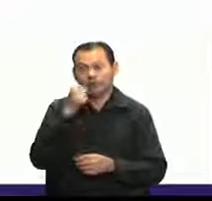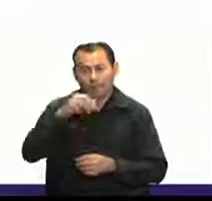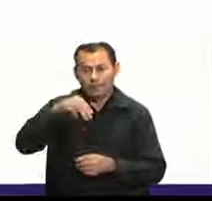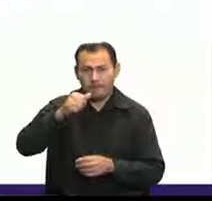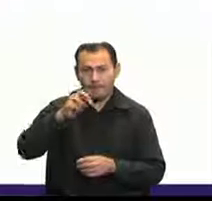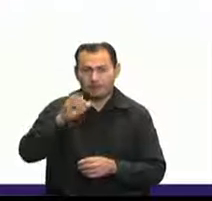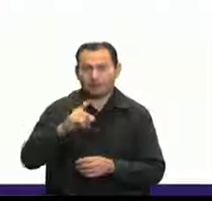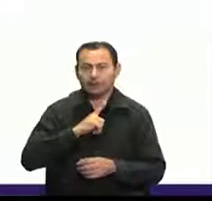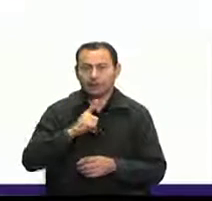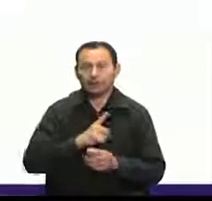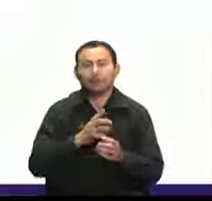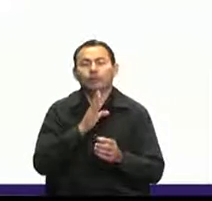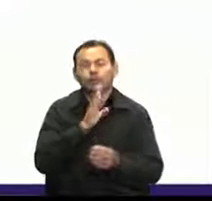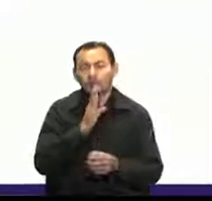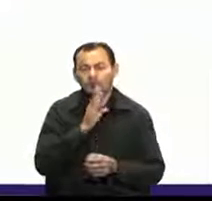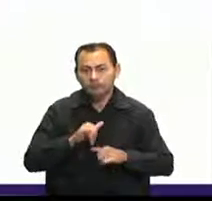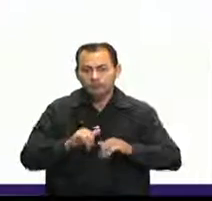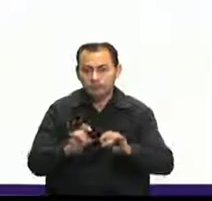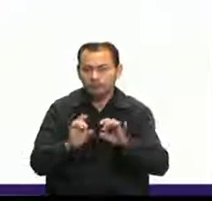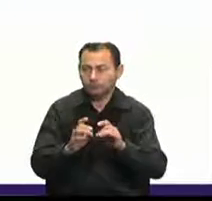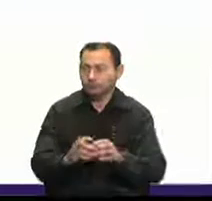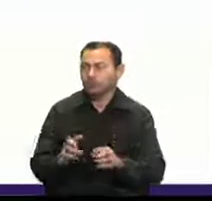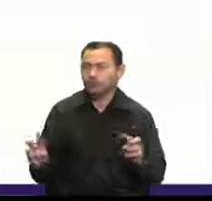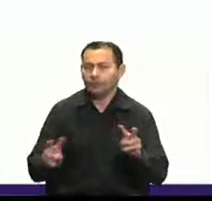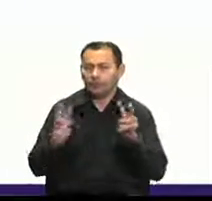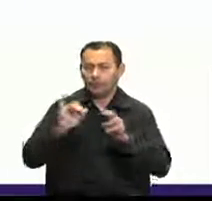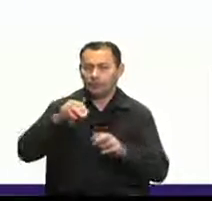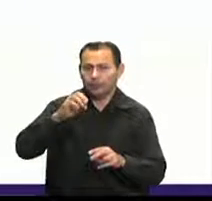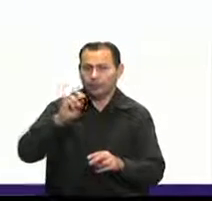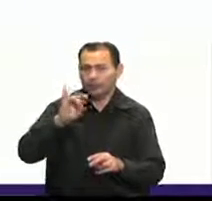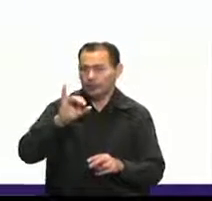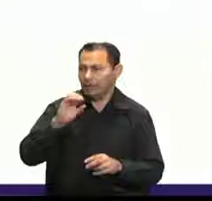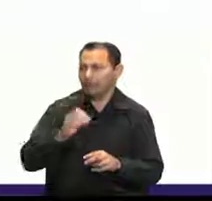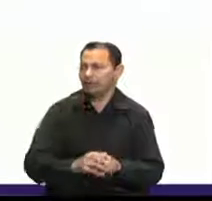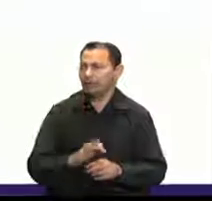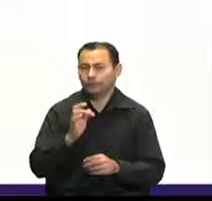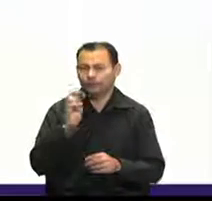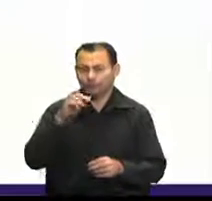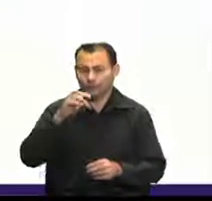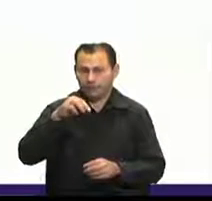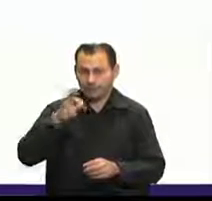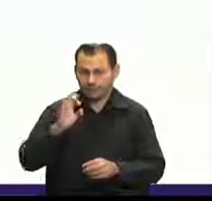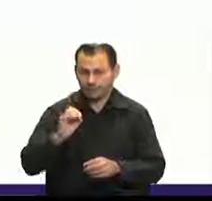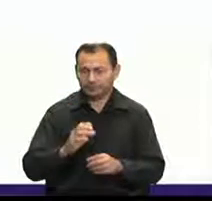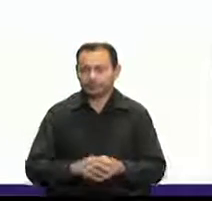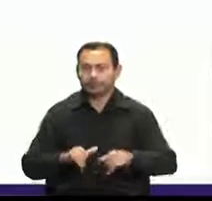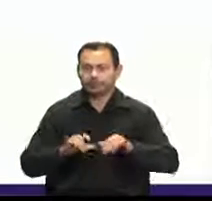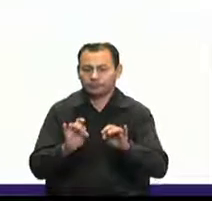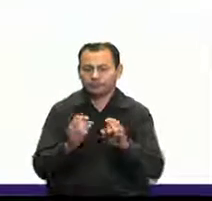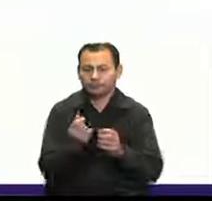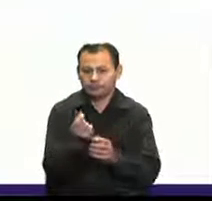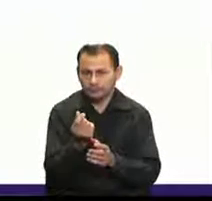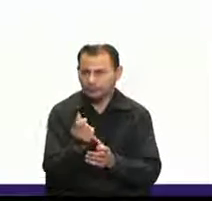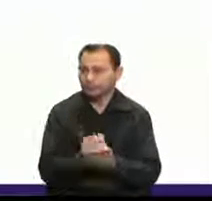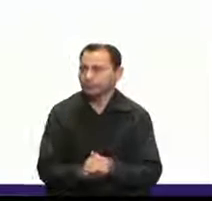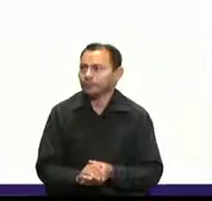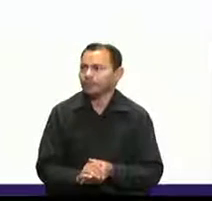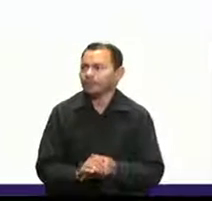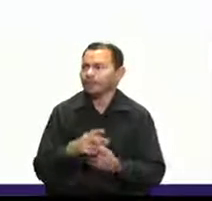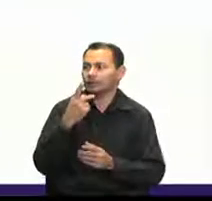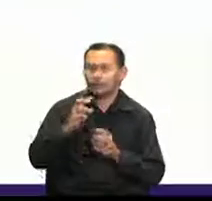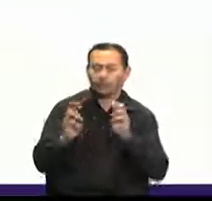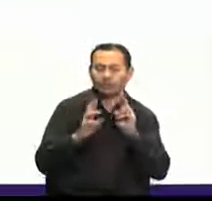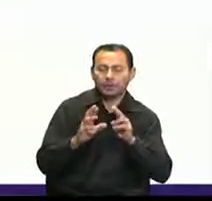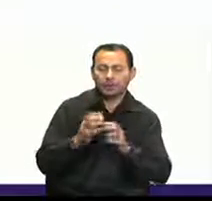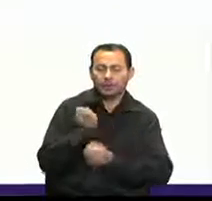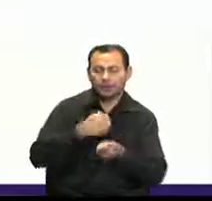e você terá que conhecer o mercado dos valores mobiliários o funcionamento do mercado de capitais sua